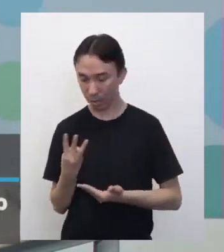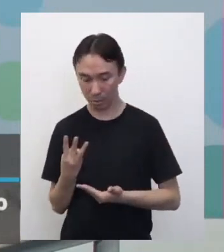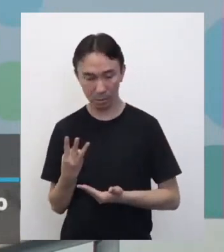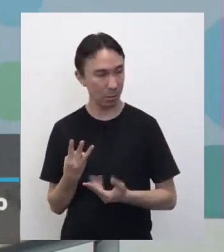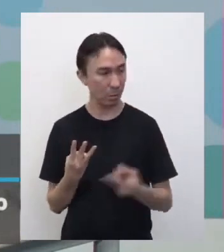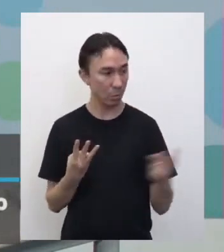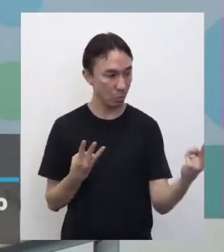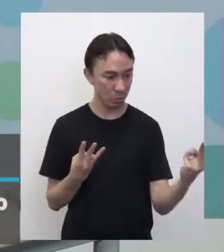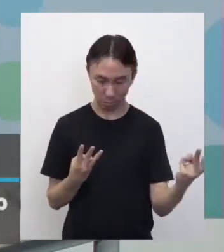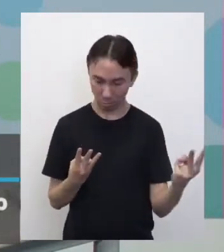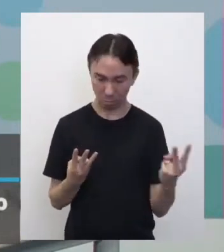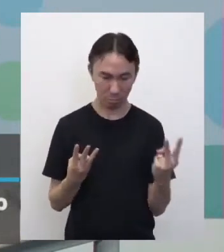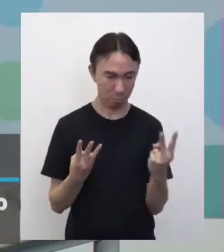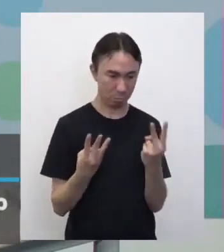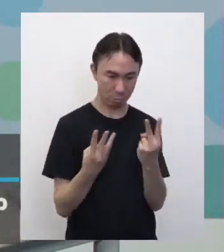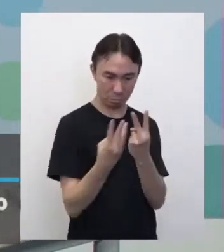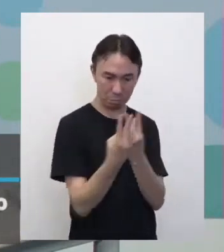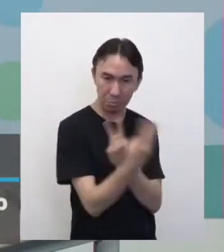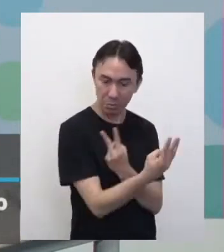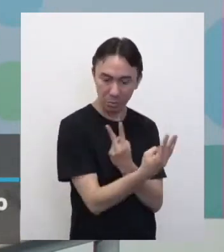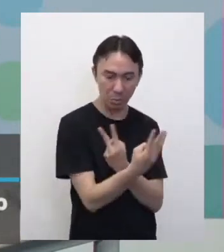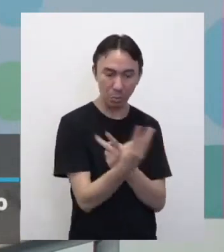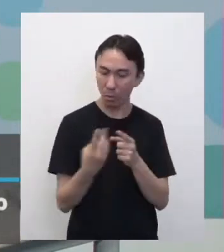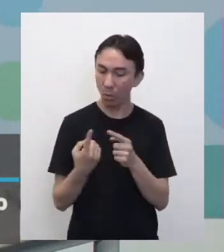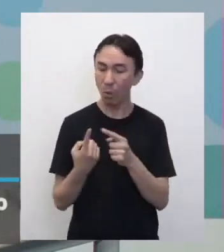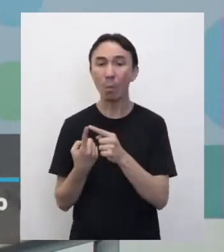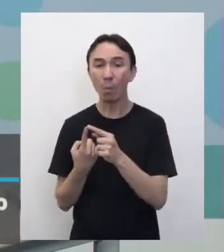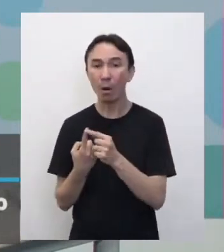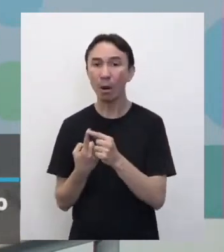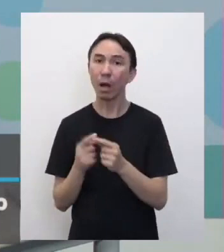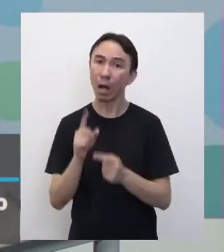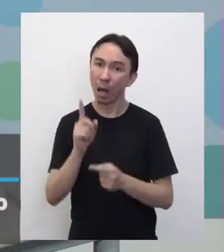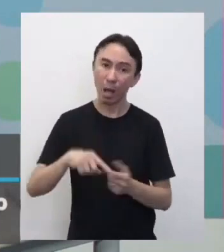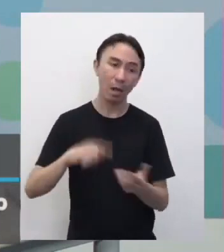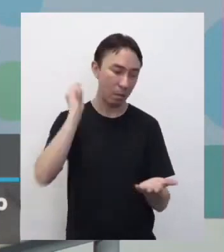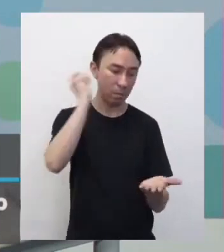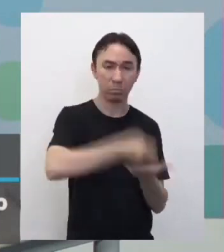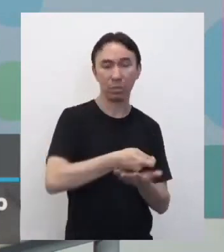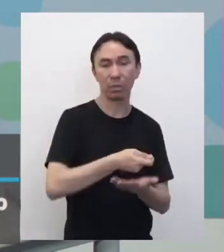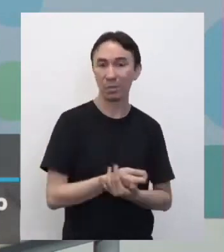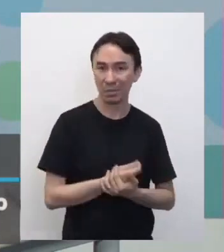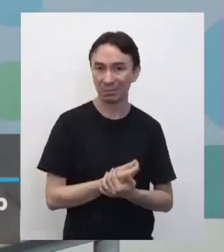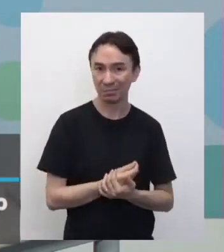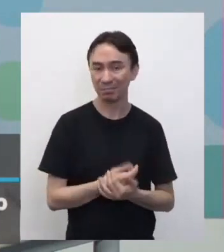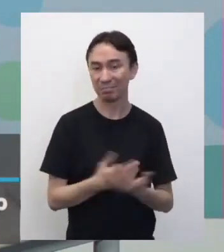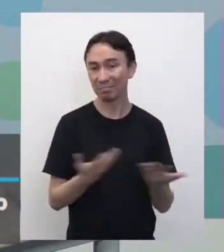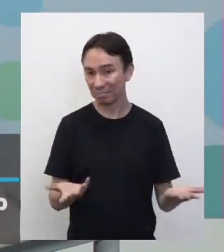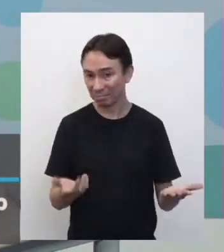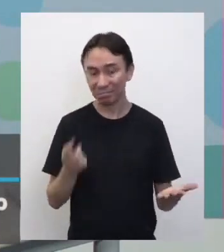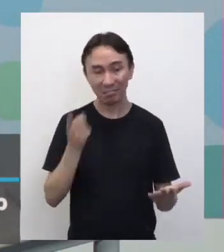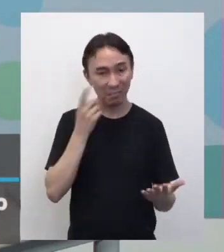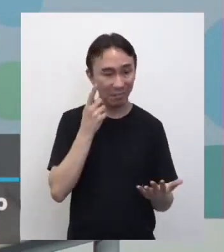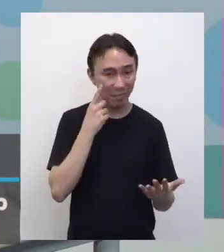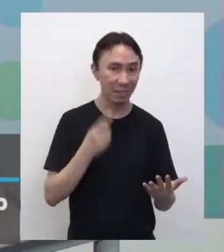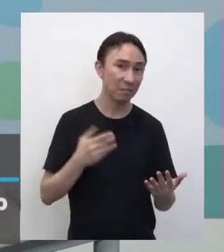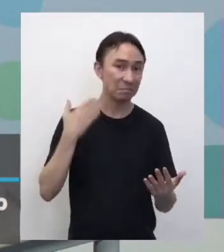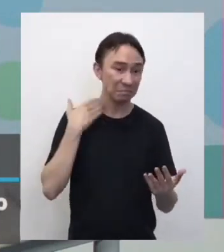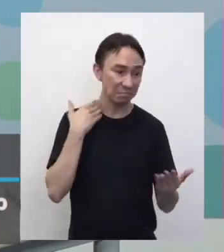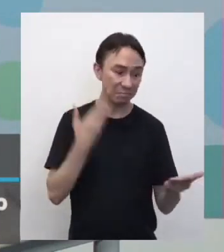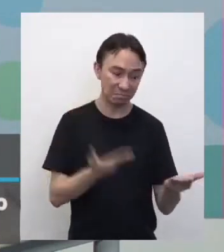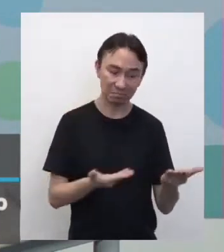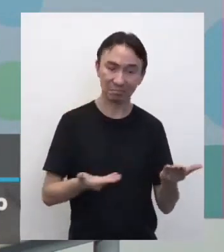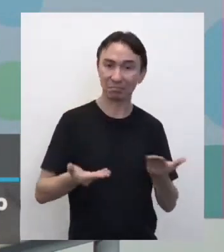o banqueiro como pagamento pelo serviço dele aí. Então, essa figura do cambista e do banqueiro começa a